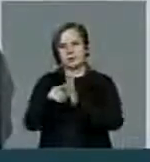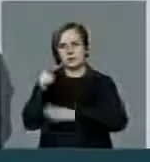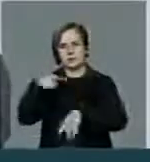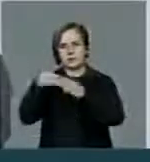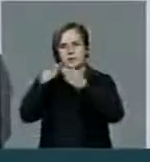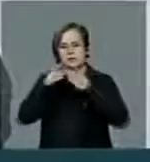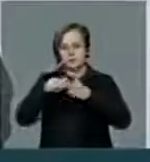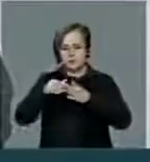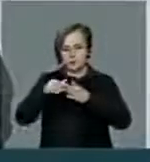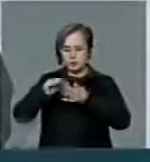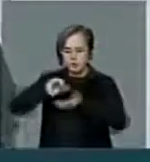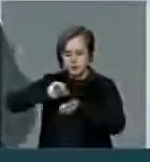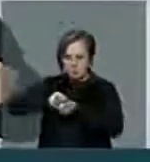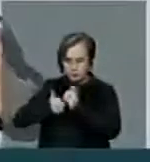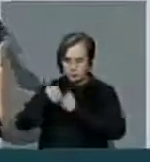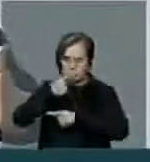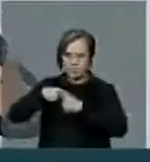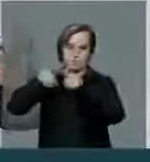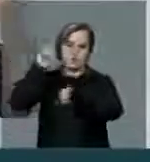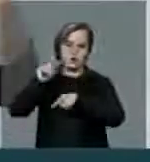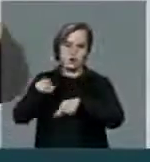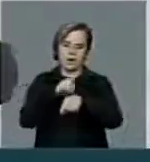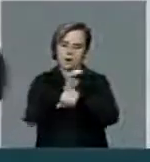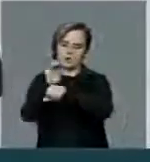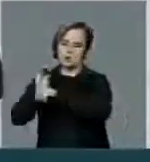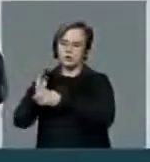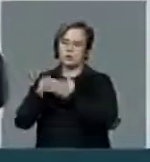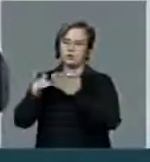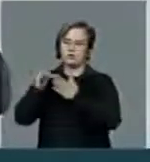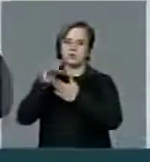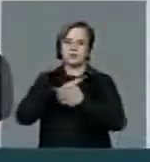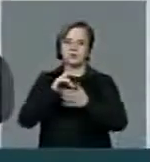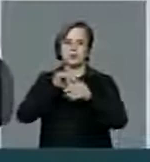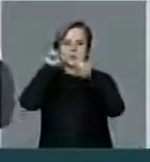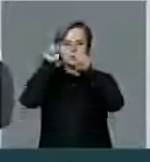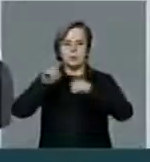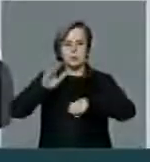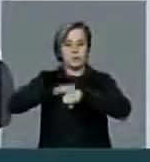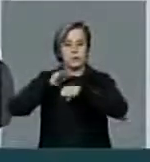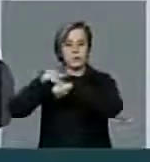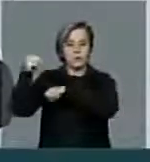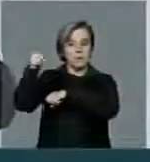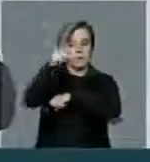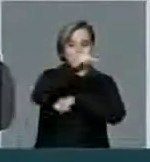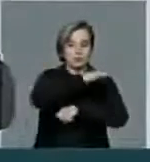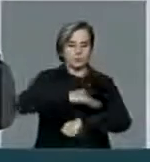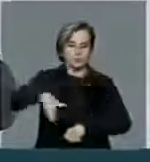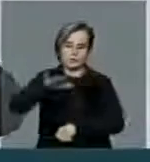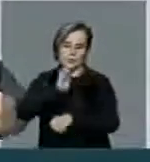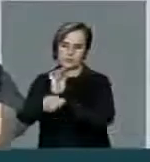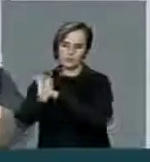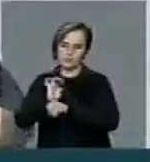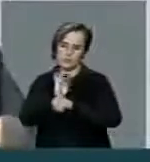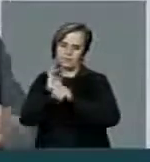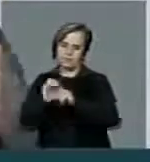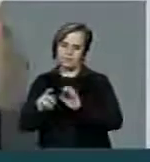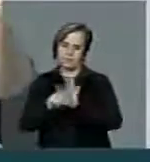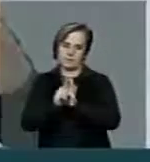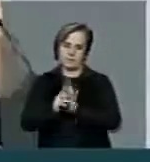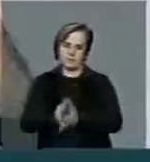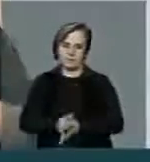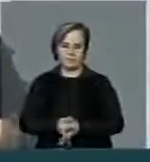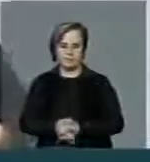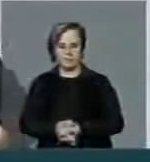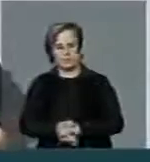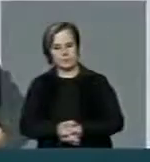aprimoramento para o governo federal. Os outros estados estão desenvolvendo sistemas próprios. Né? Posso citar aqui,